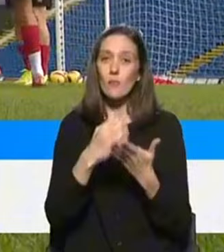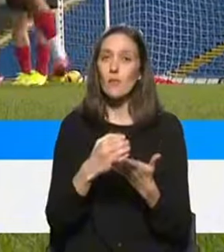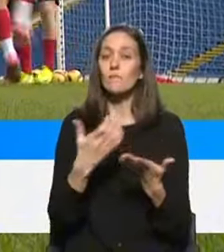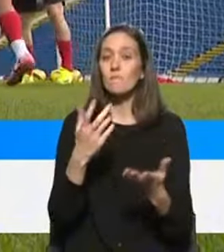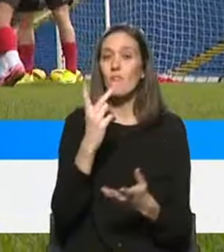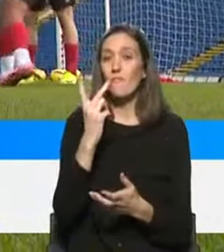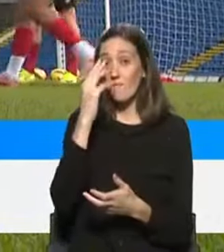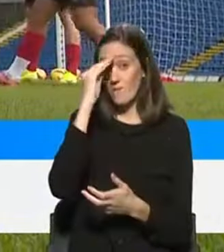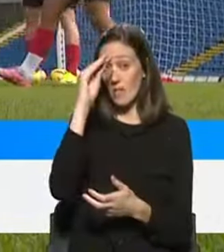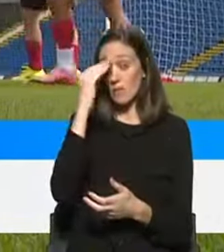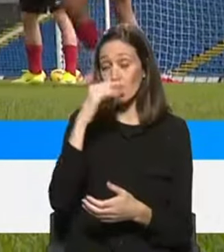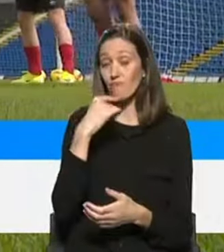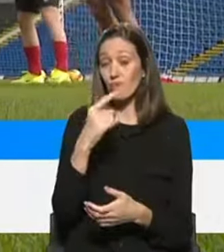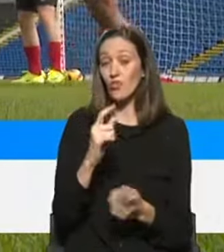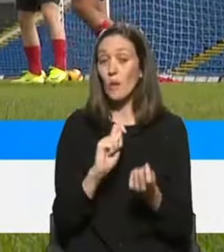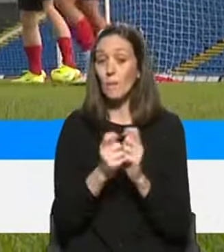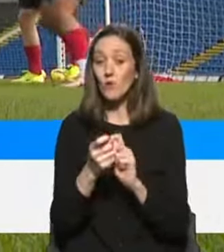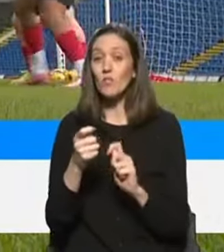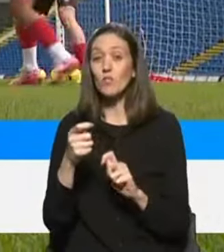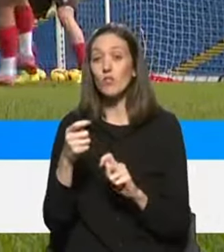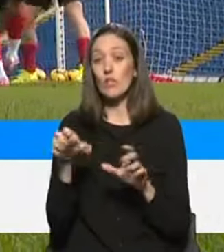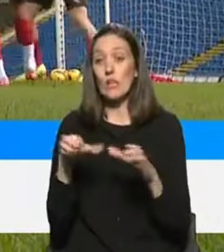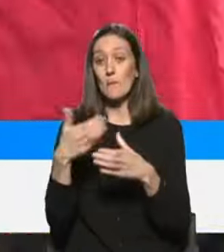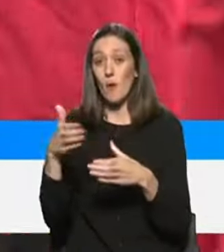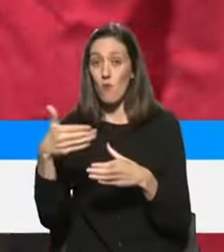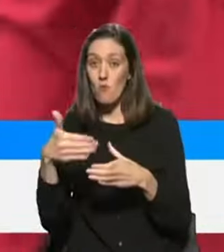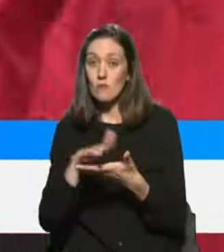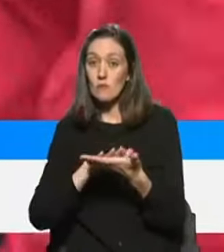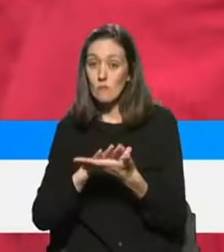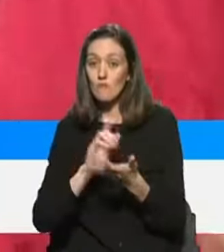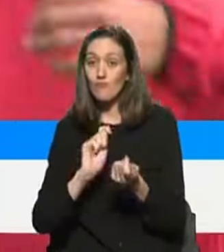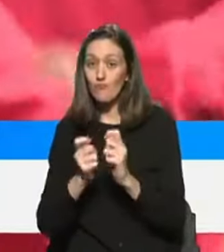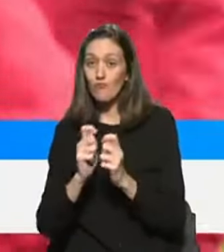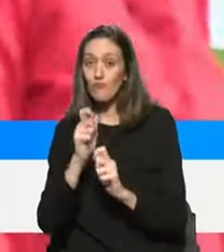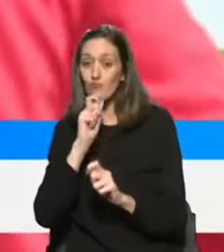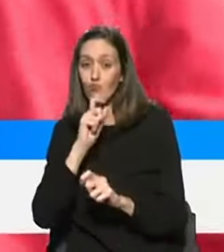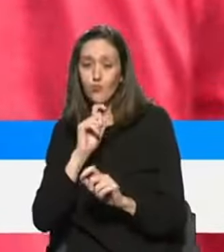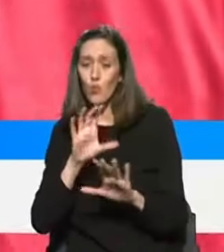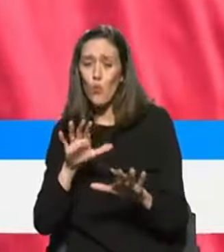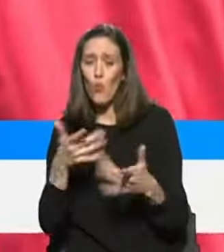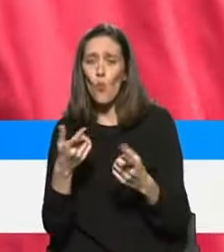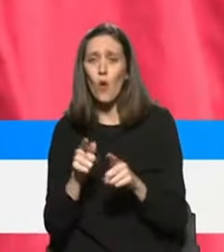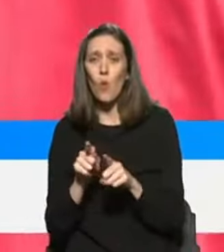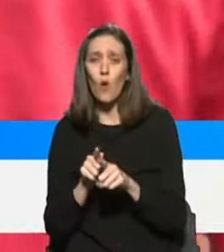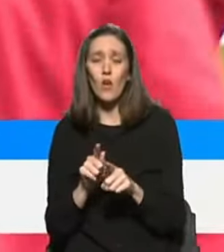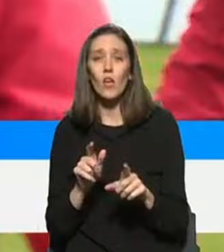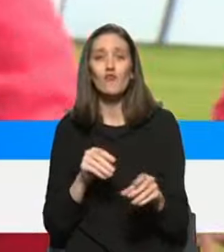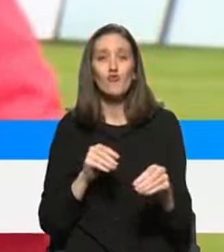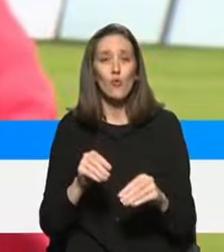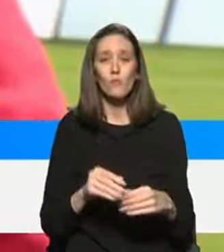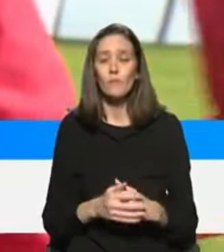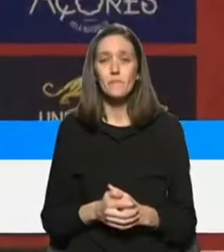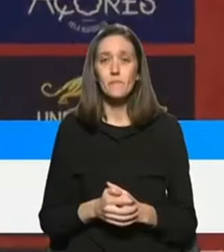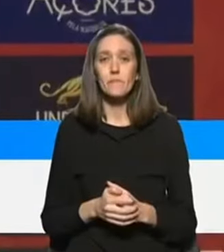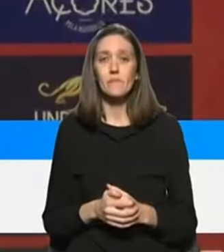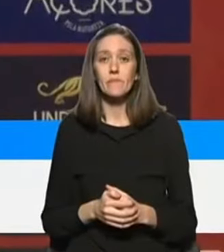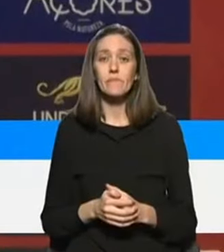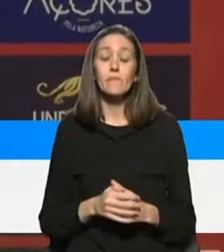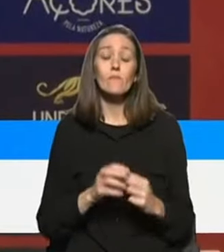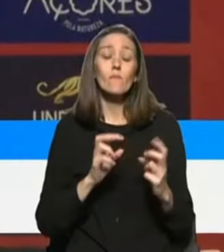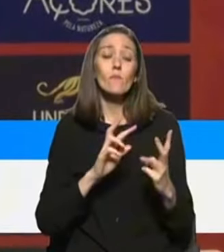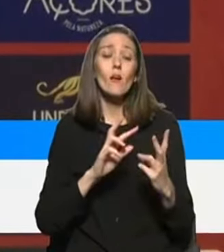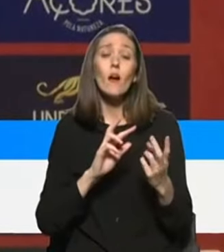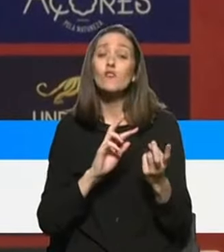diz que as mudanças no 11 podem acontecer, tal como se fosse de um jogo qualquer do campeonato. As alterações que possam